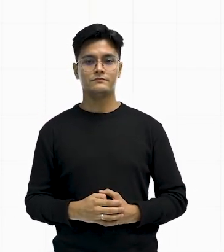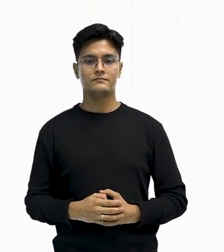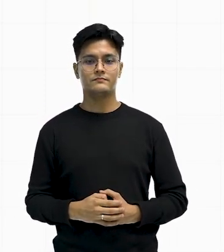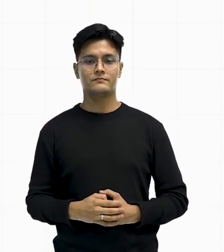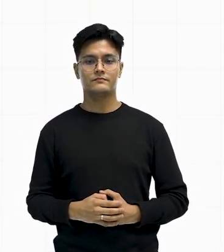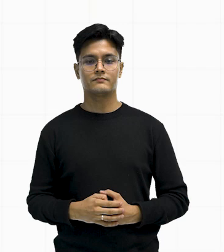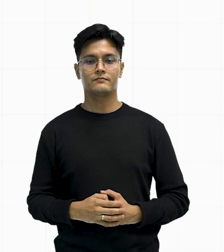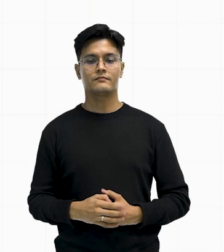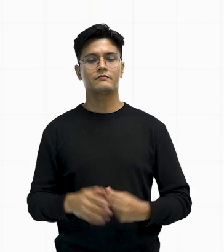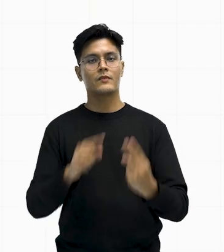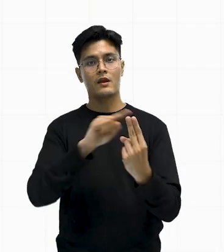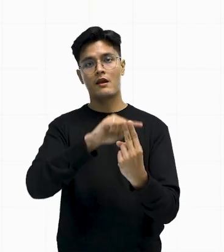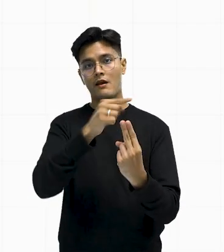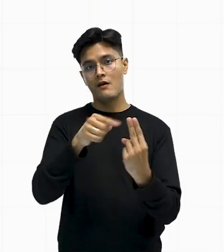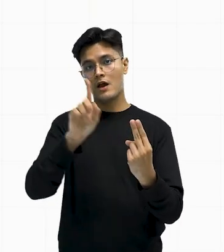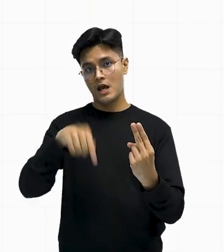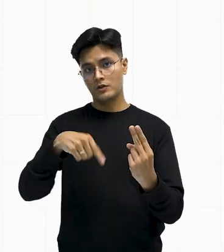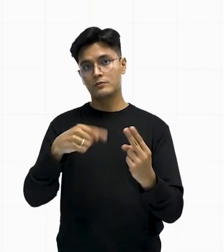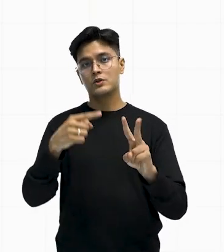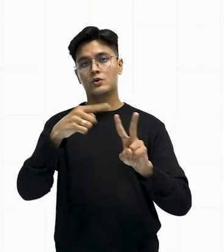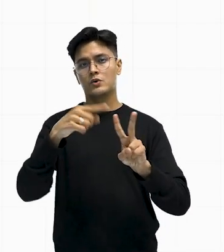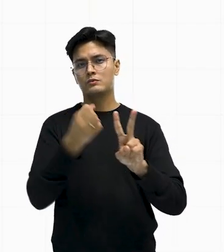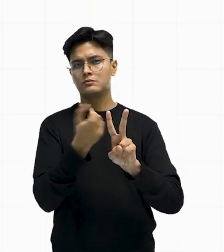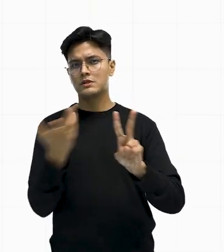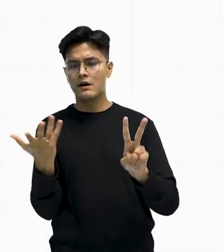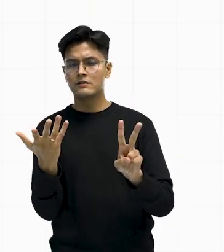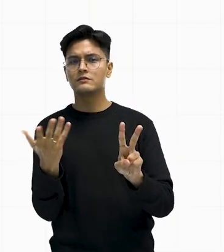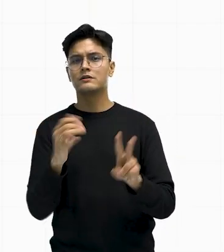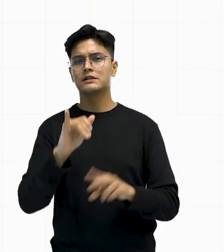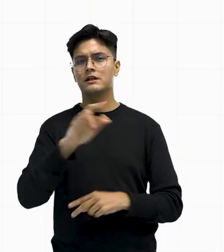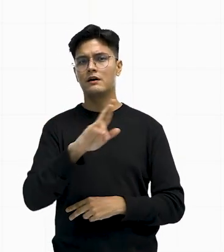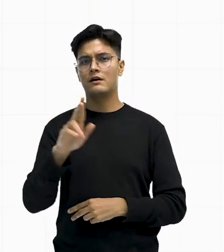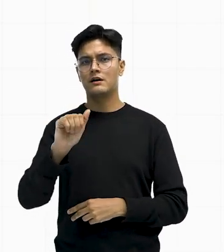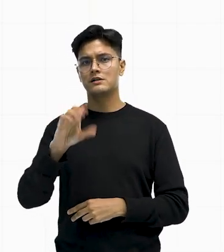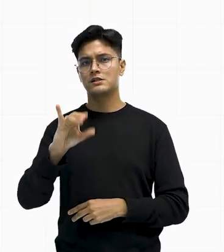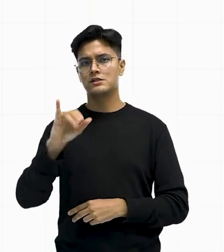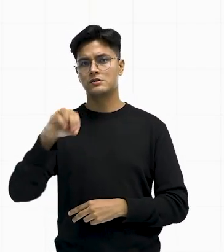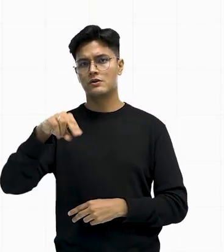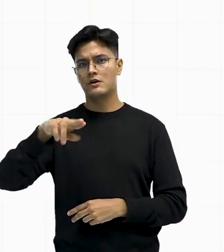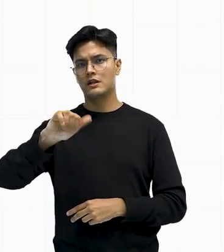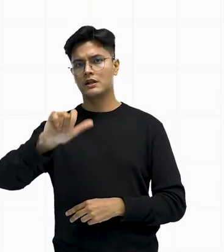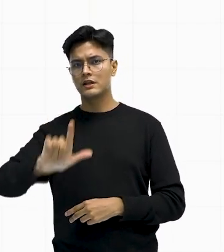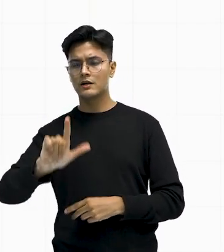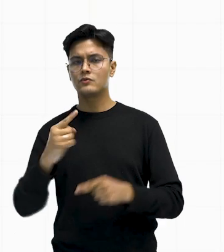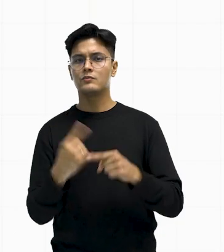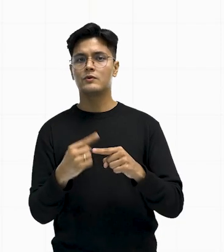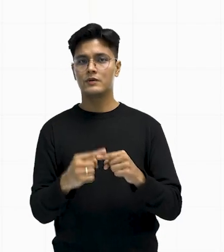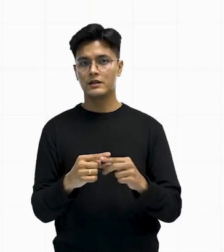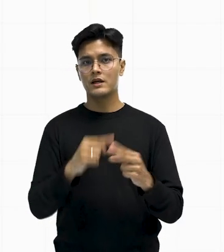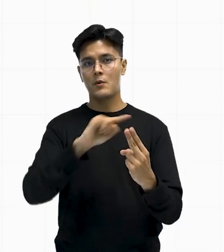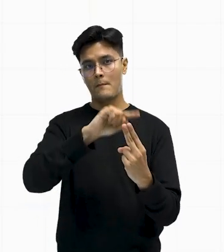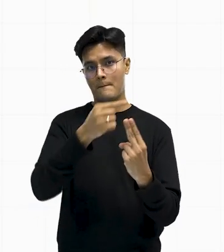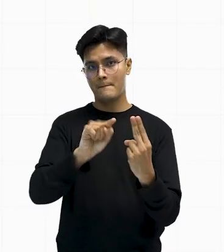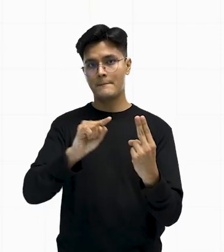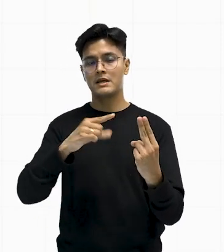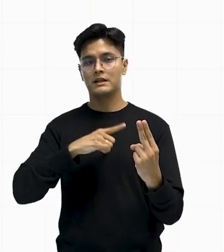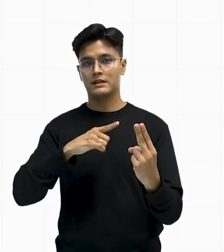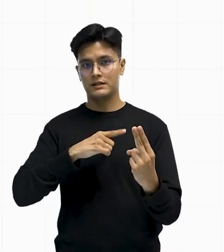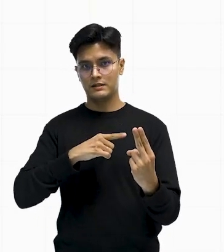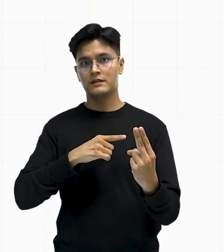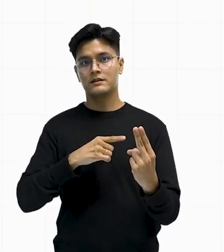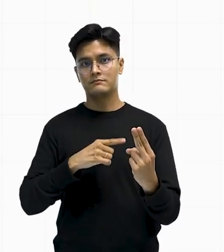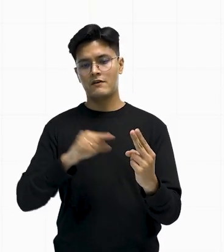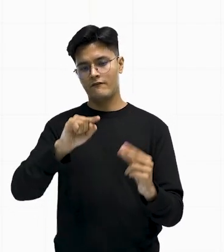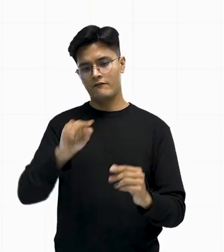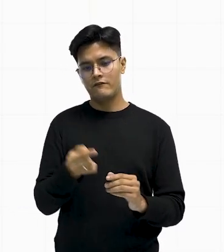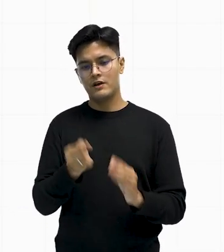aí, é o número irracional. Por que que é o número irracional? Porque o π é o número que possui